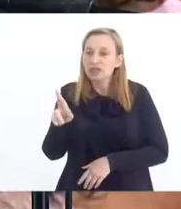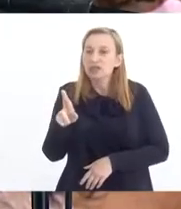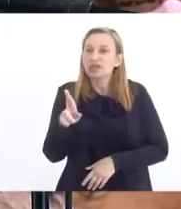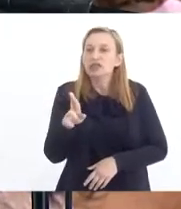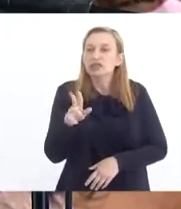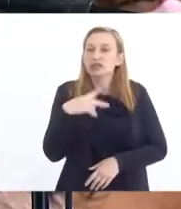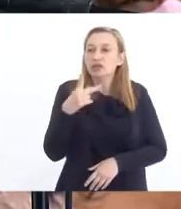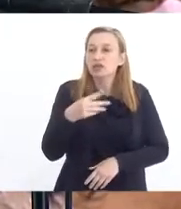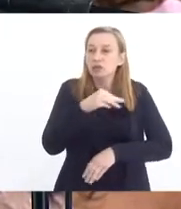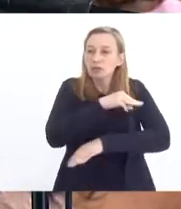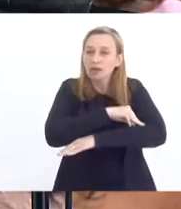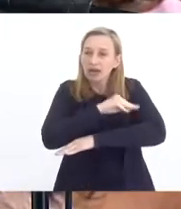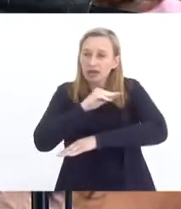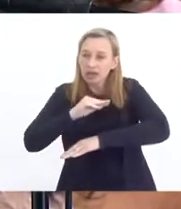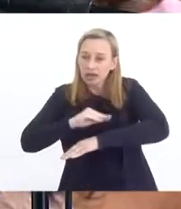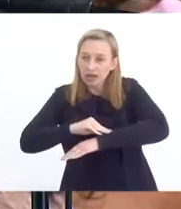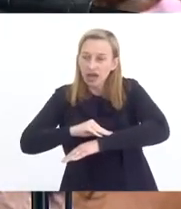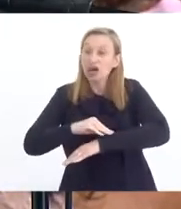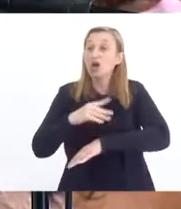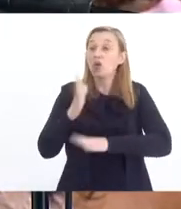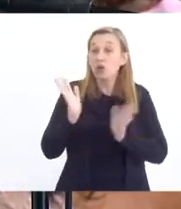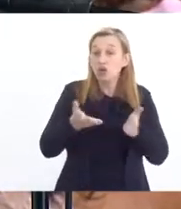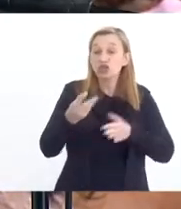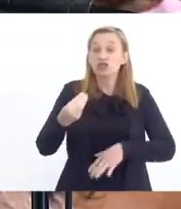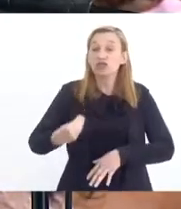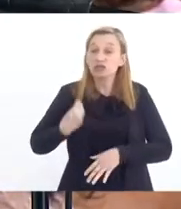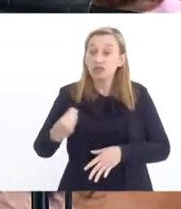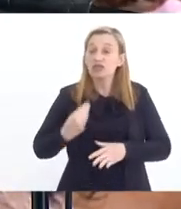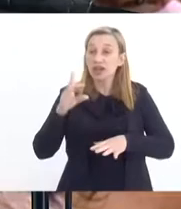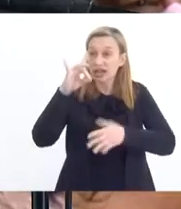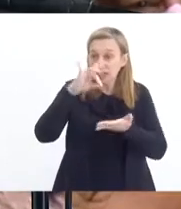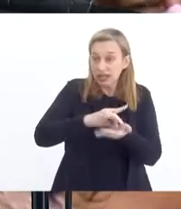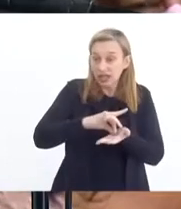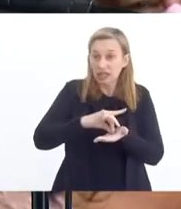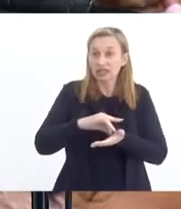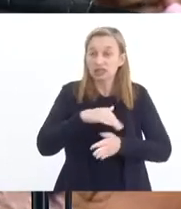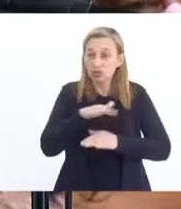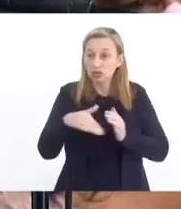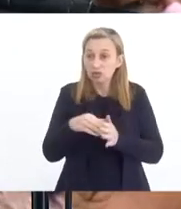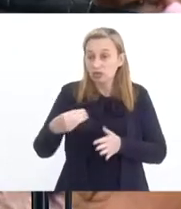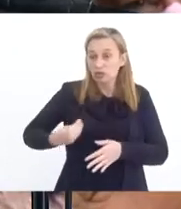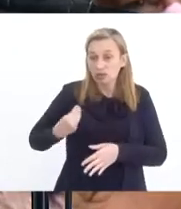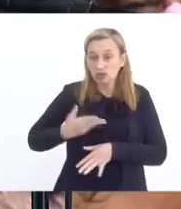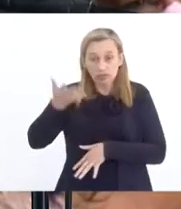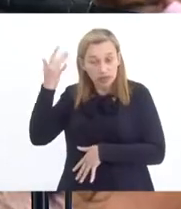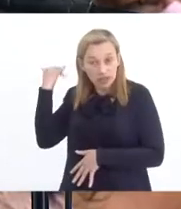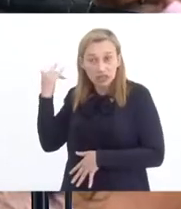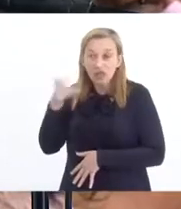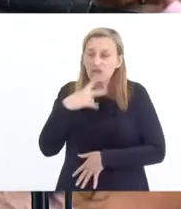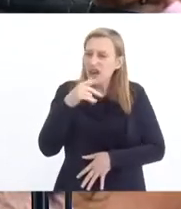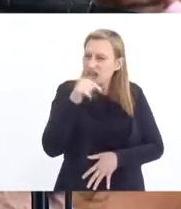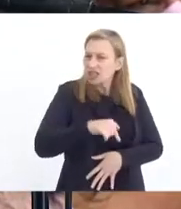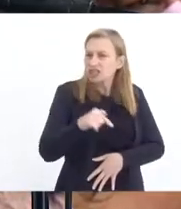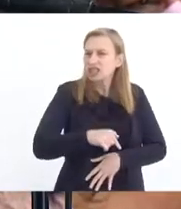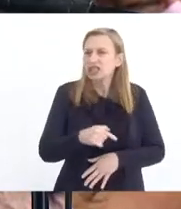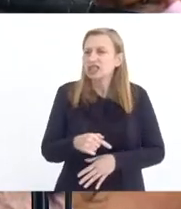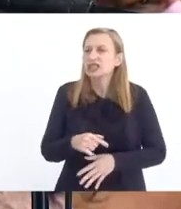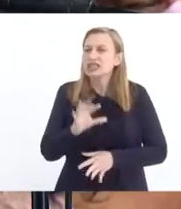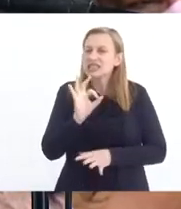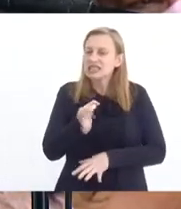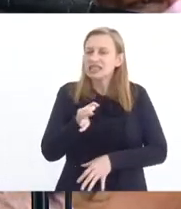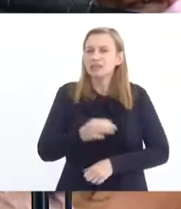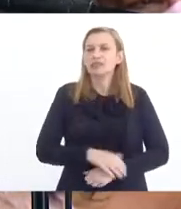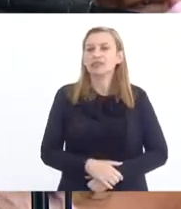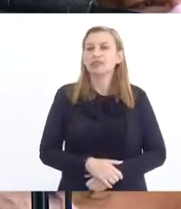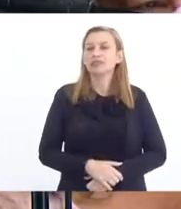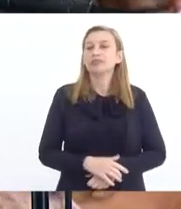colocou que Maricá hoje vive essa realidade que Campos e toda a região viveu há um tempo atrás. E aí eu colocaria aqui, primordialmente,